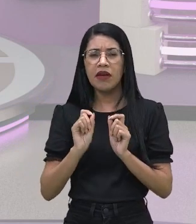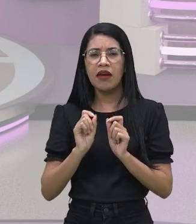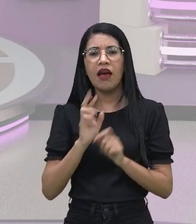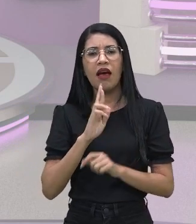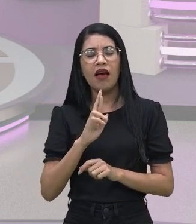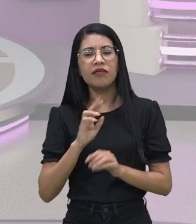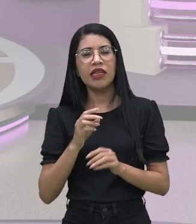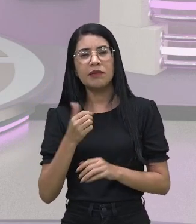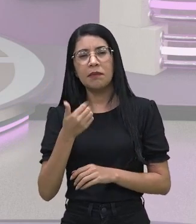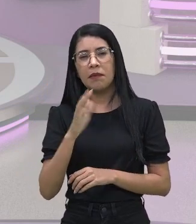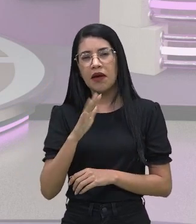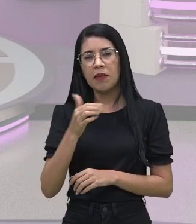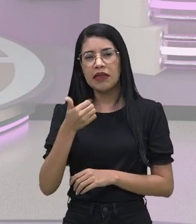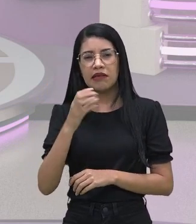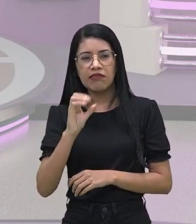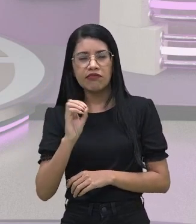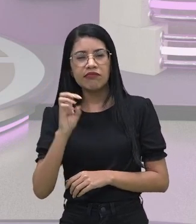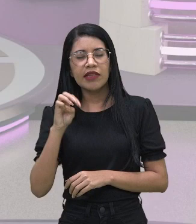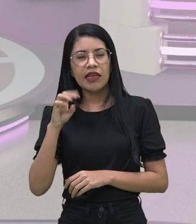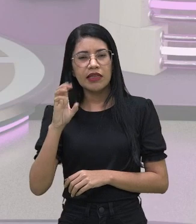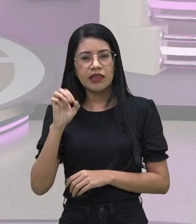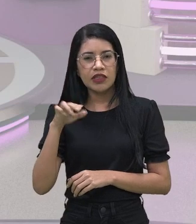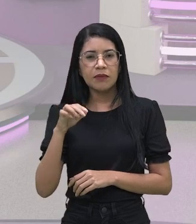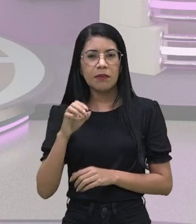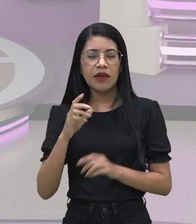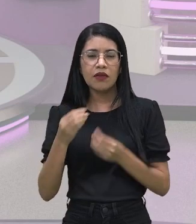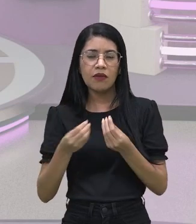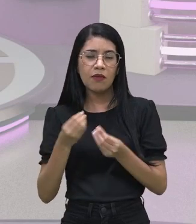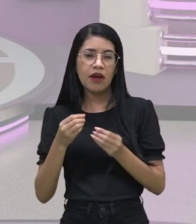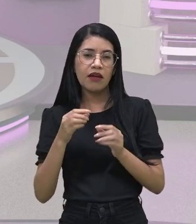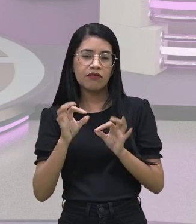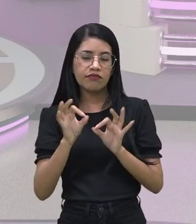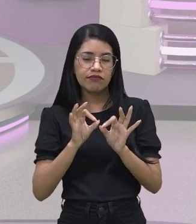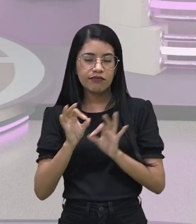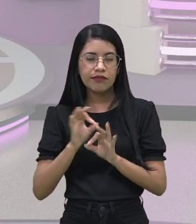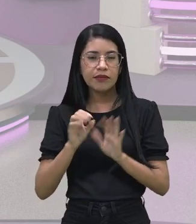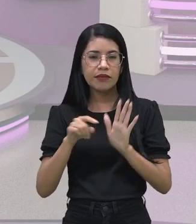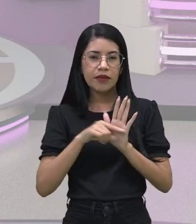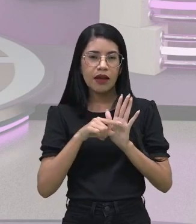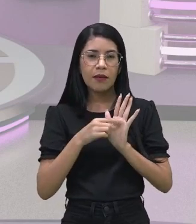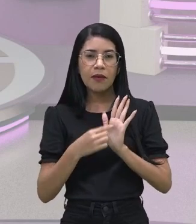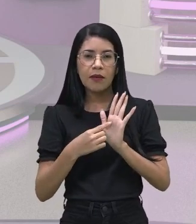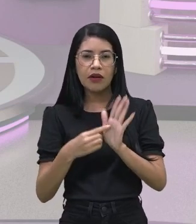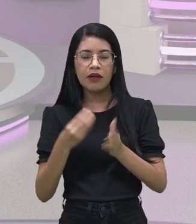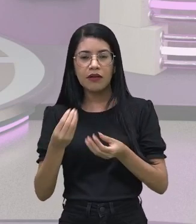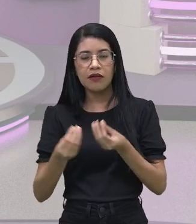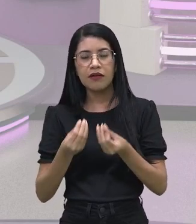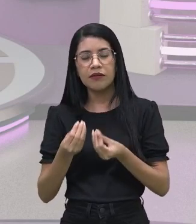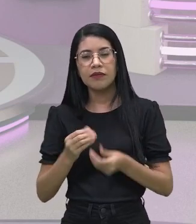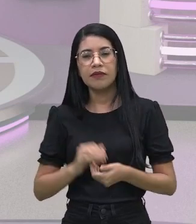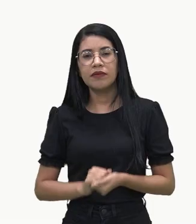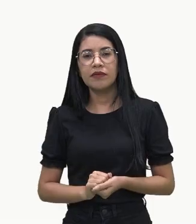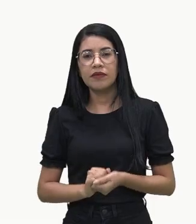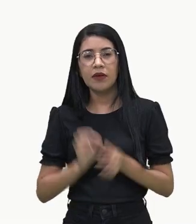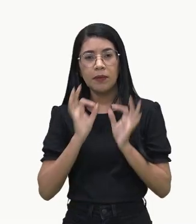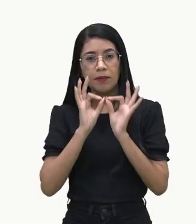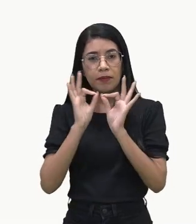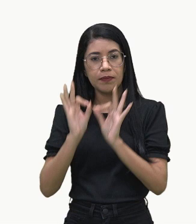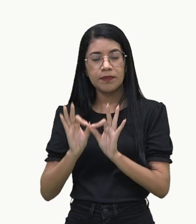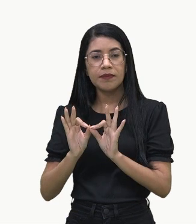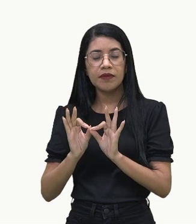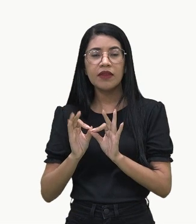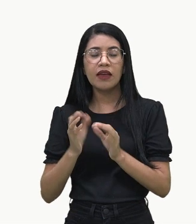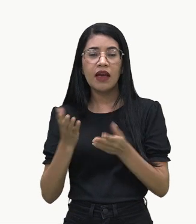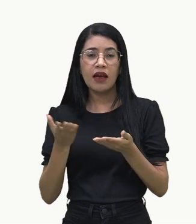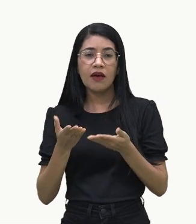tantos centímetros. Mas vamos montar aí a nossa subtração para retratar essa situação? Continue aí de olho na tela que agora